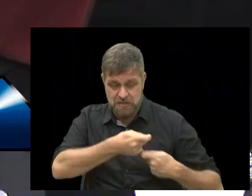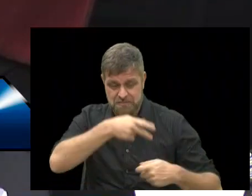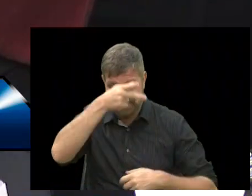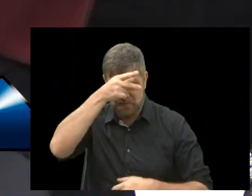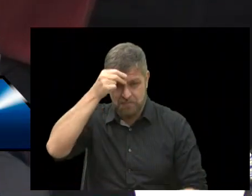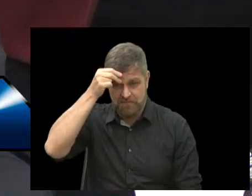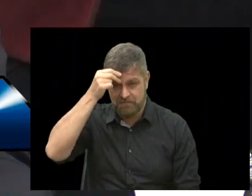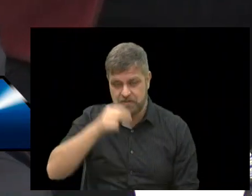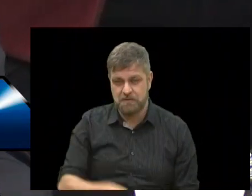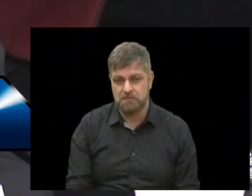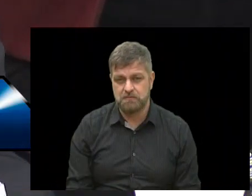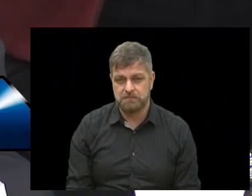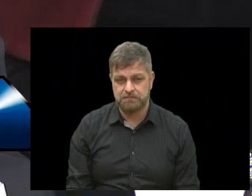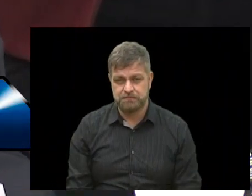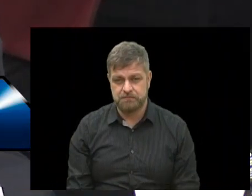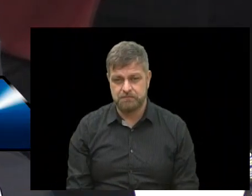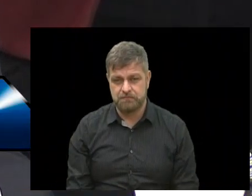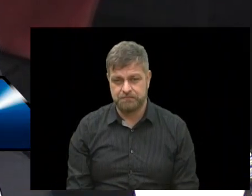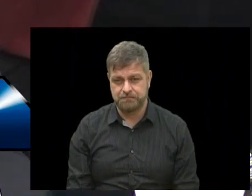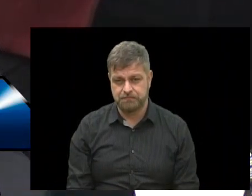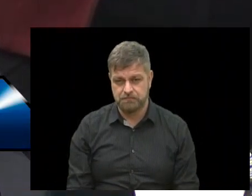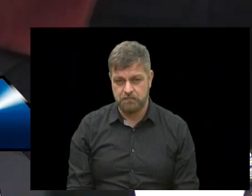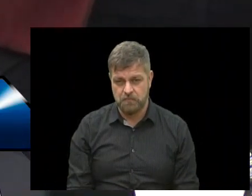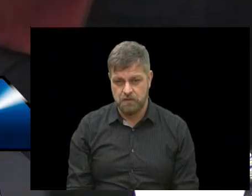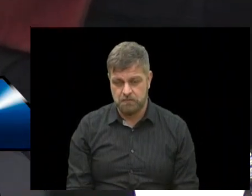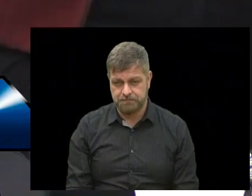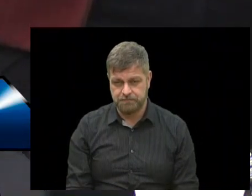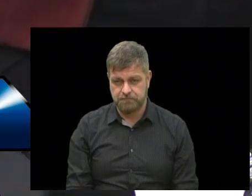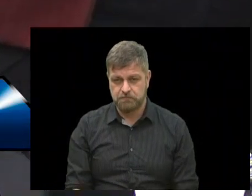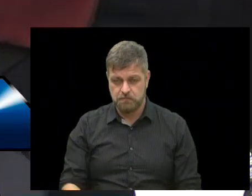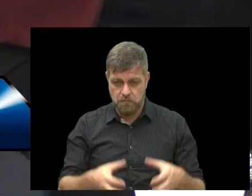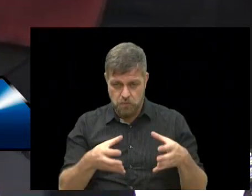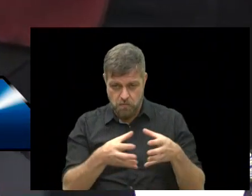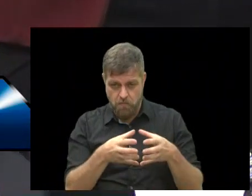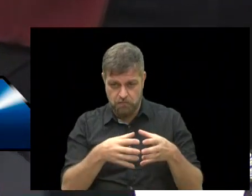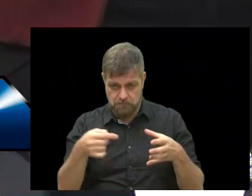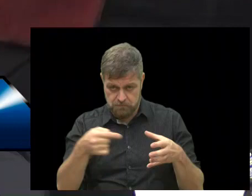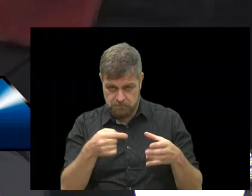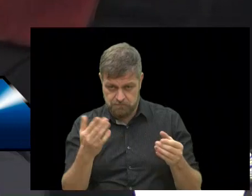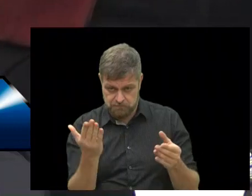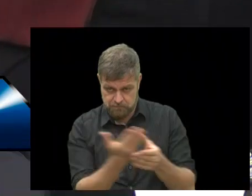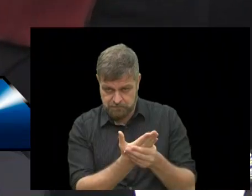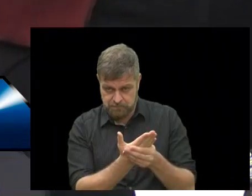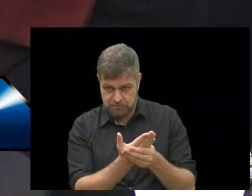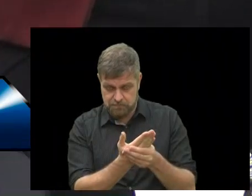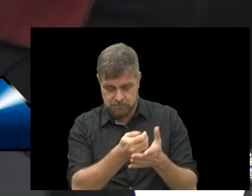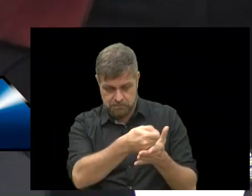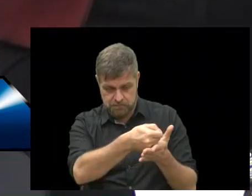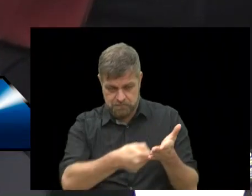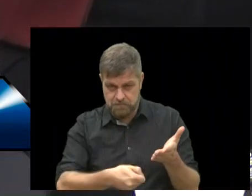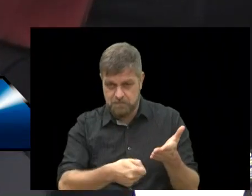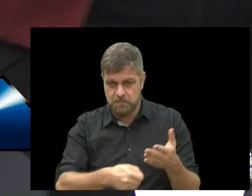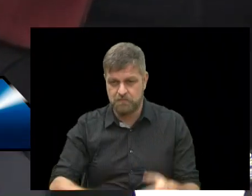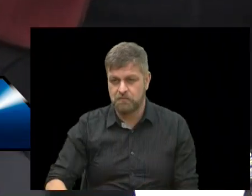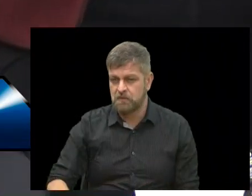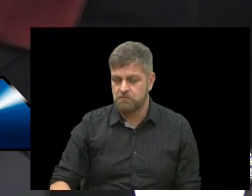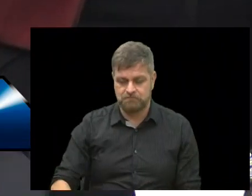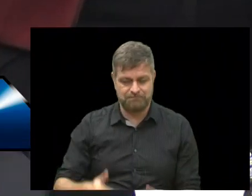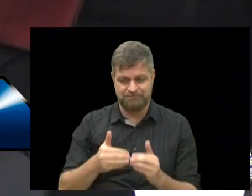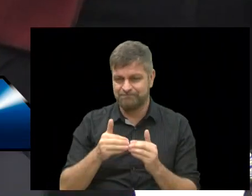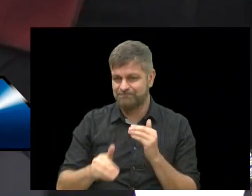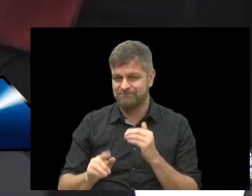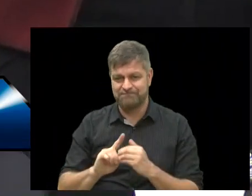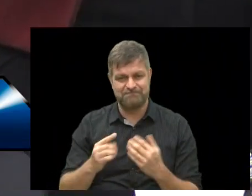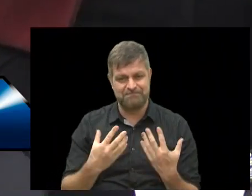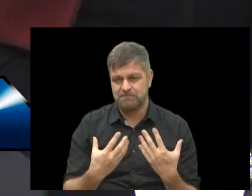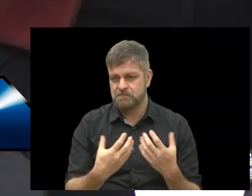Prefeitura. O parecer final da comissão processante é pela improcedência